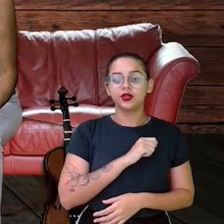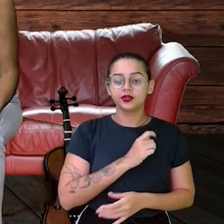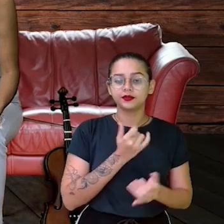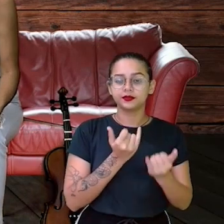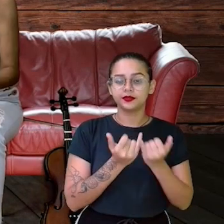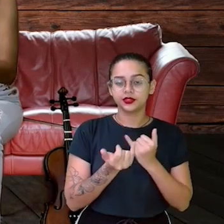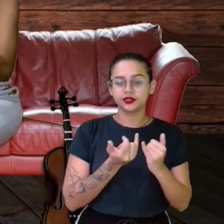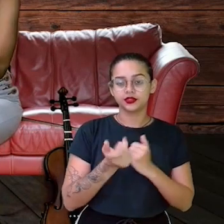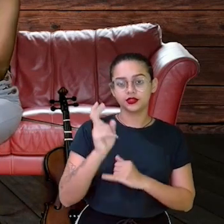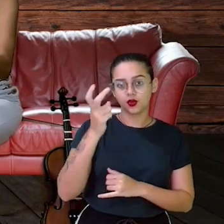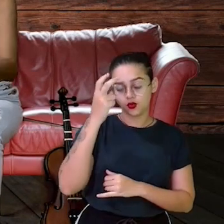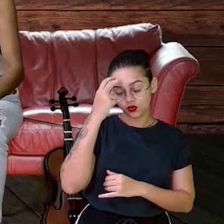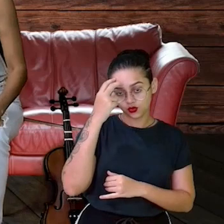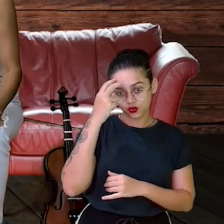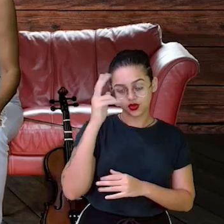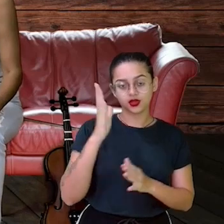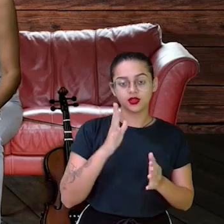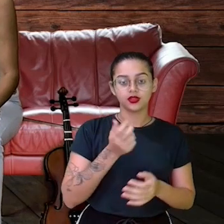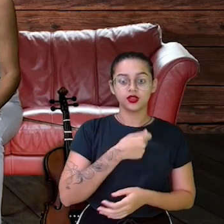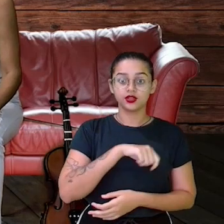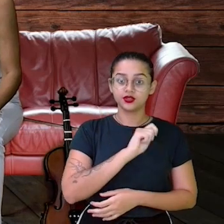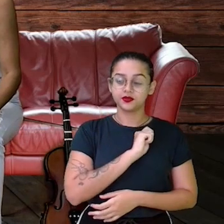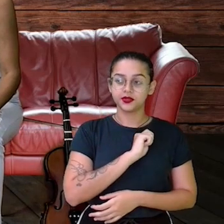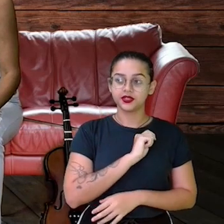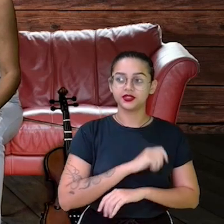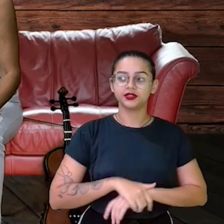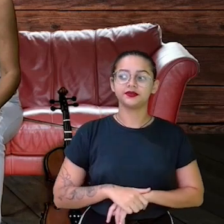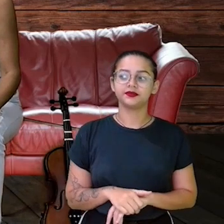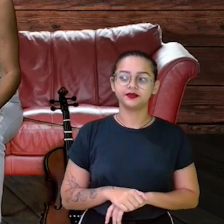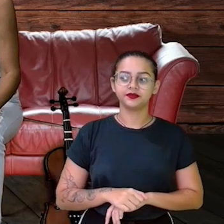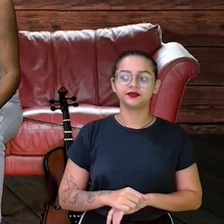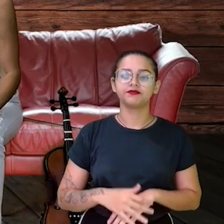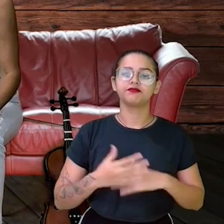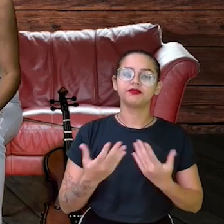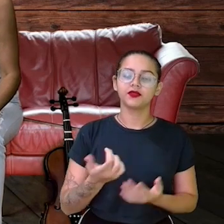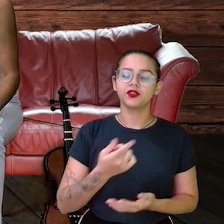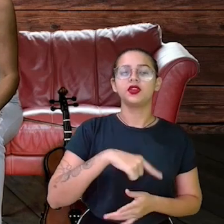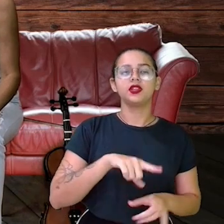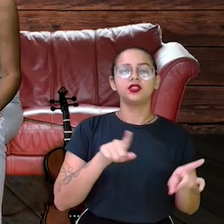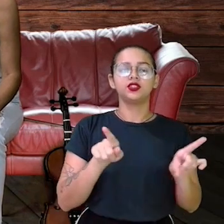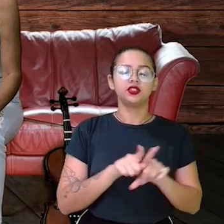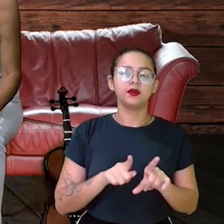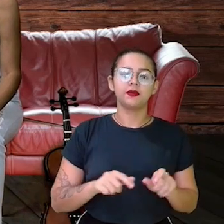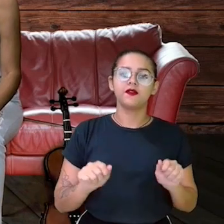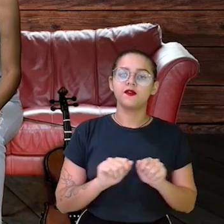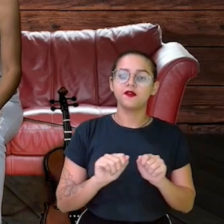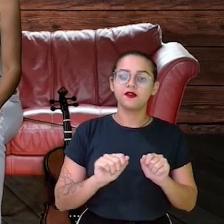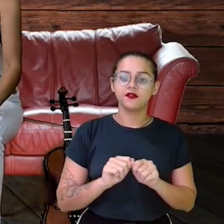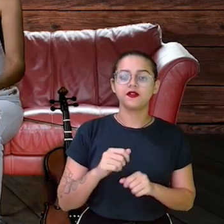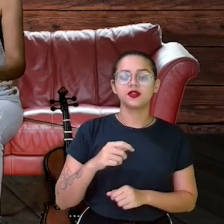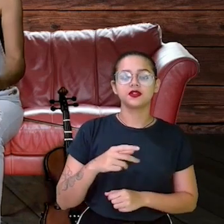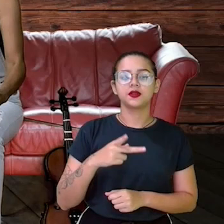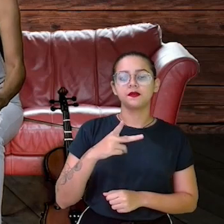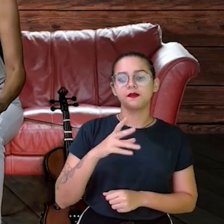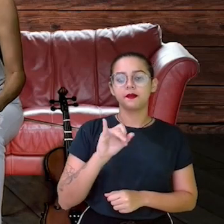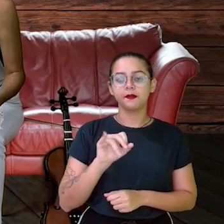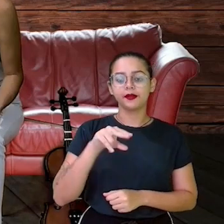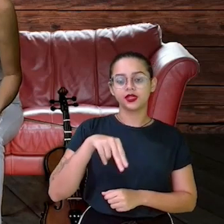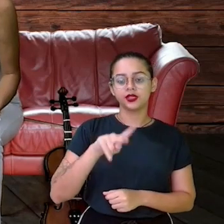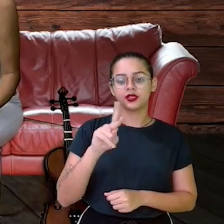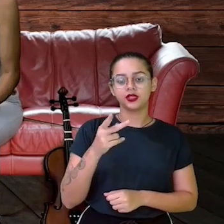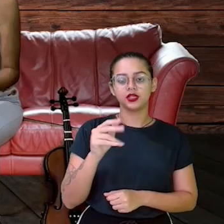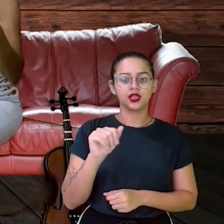Espanha. Olha, não é muito diferente aí. Eles fazem a pinhata também para comemorar o